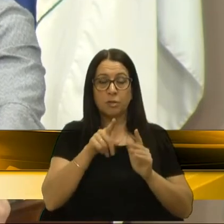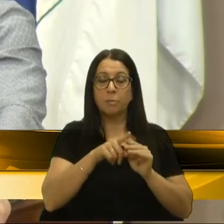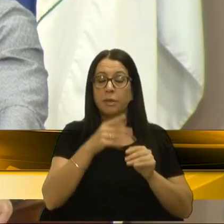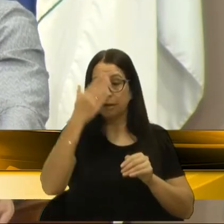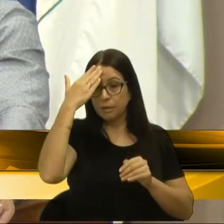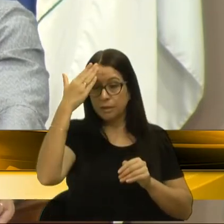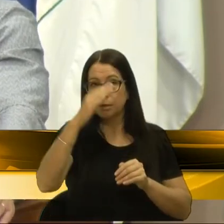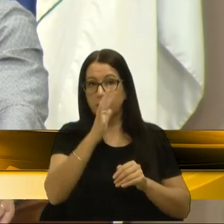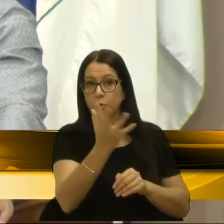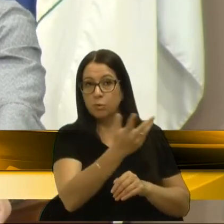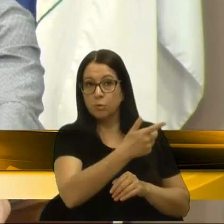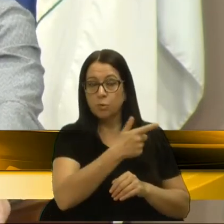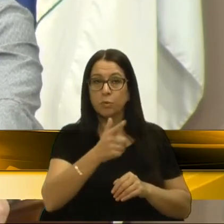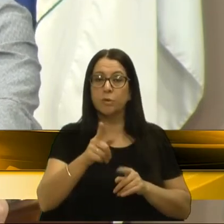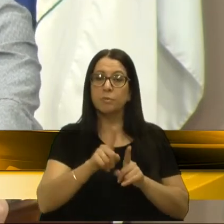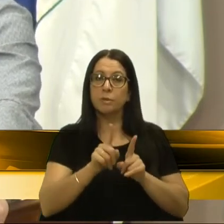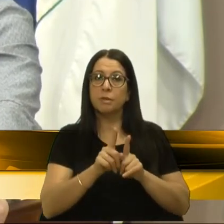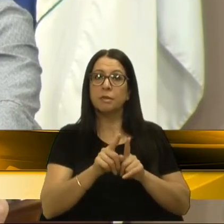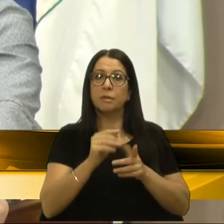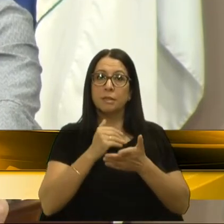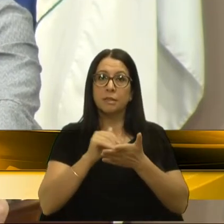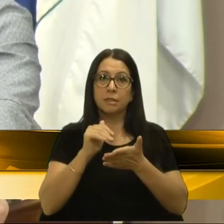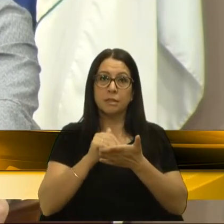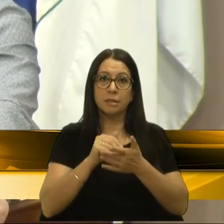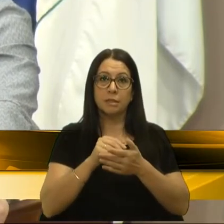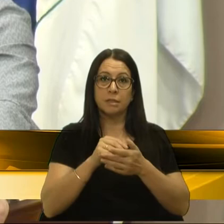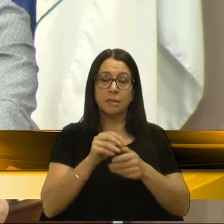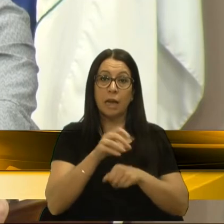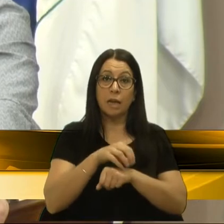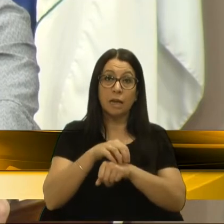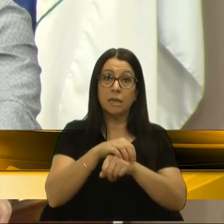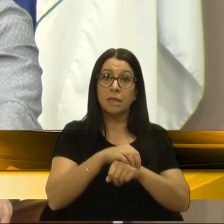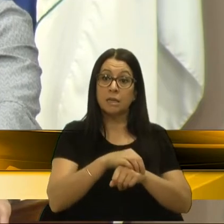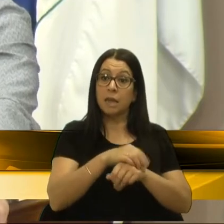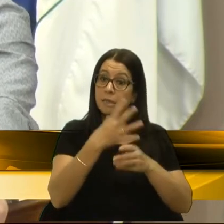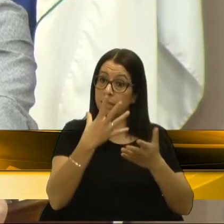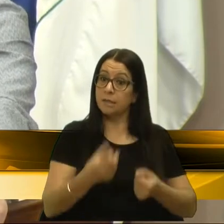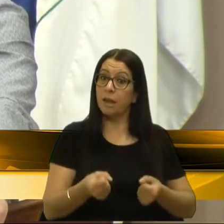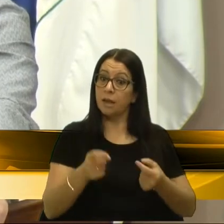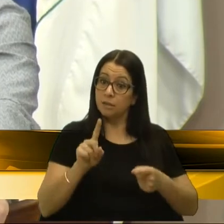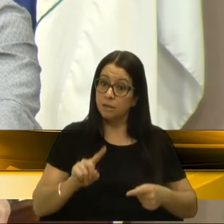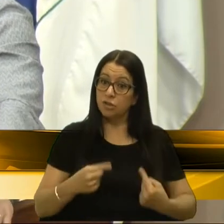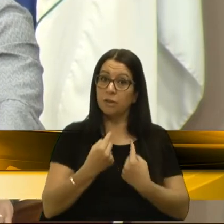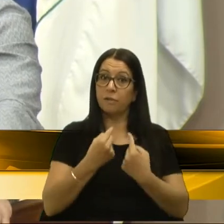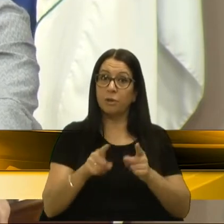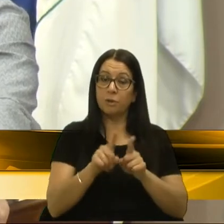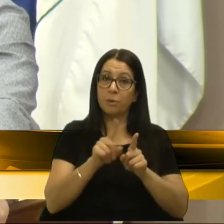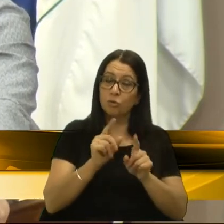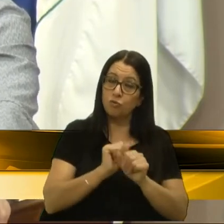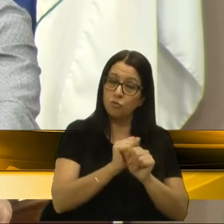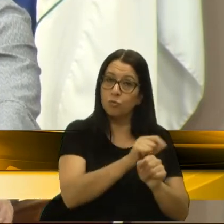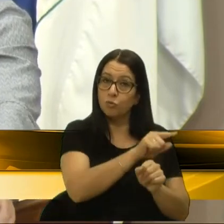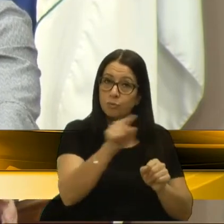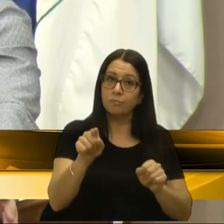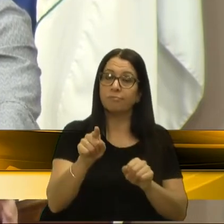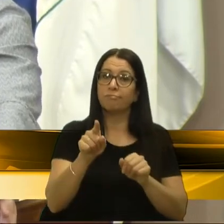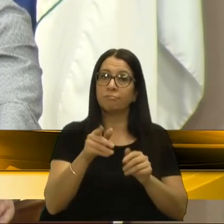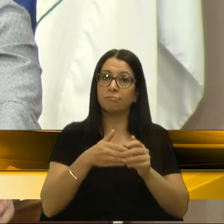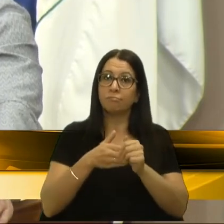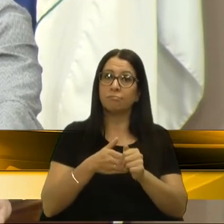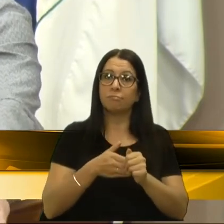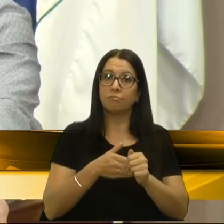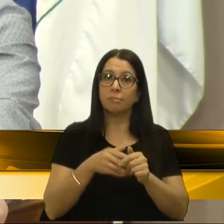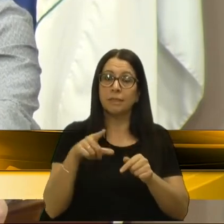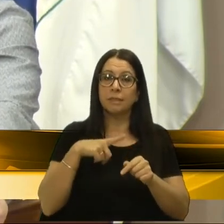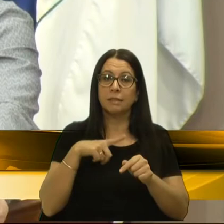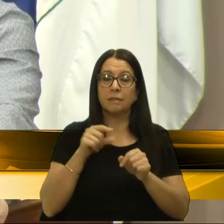publicamente pela disposição do secretário de trânsito vir e aceitar esse desafio e também estar correndo atrás. A gente vai estar, já